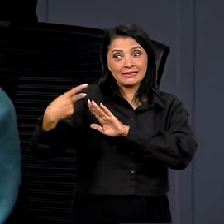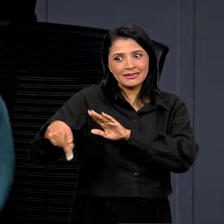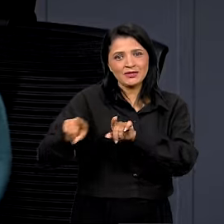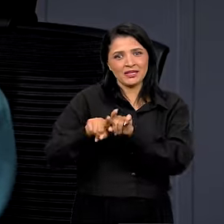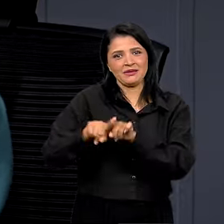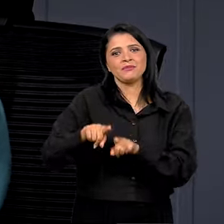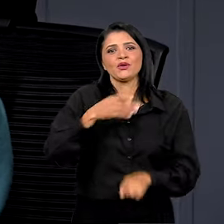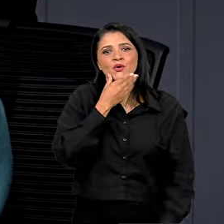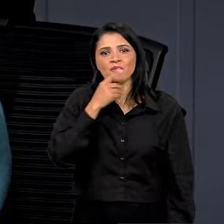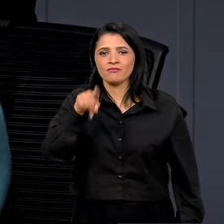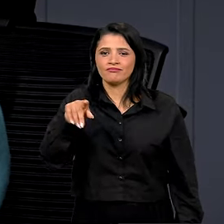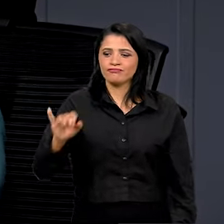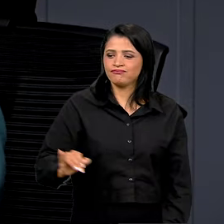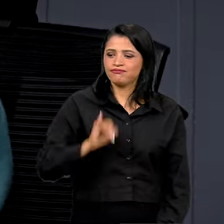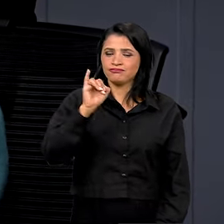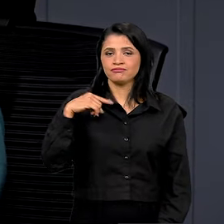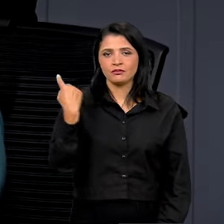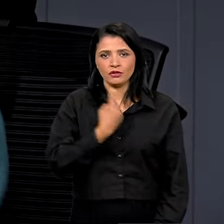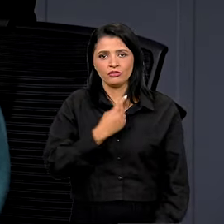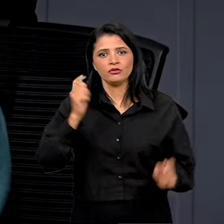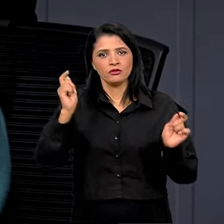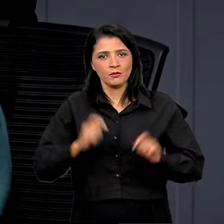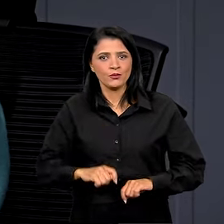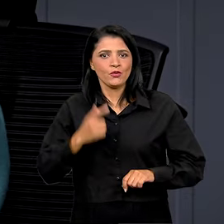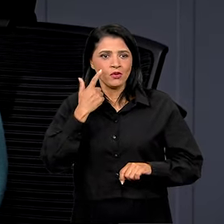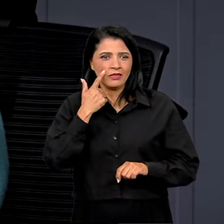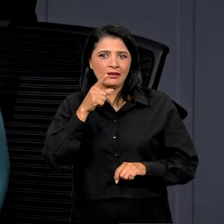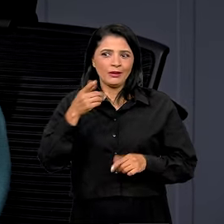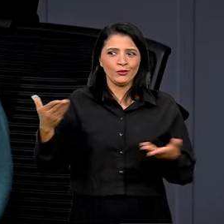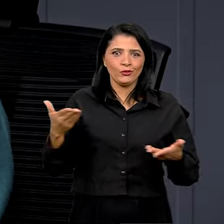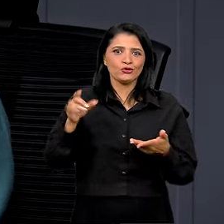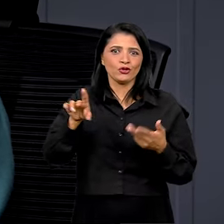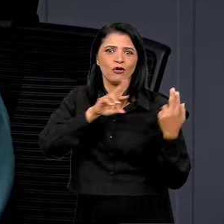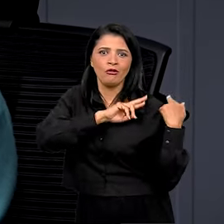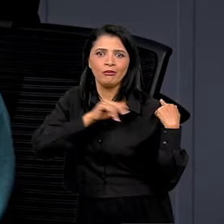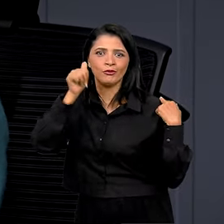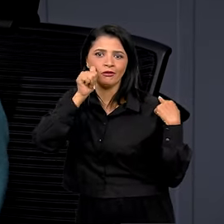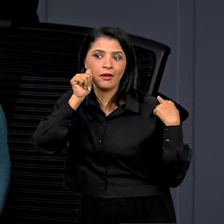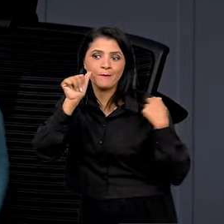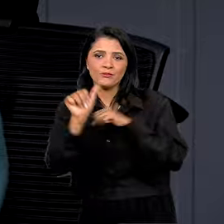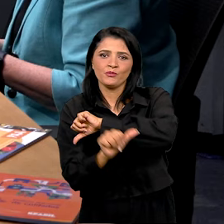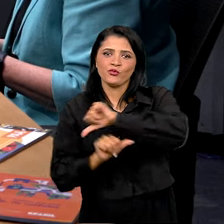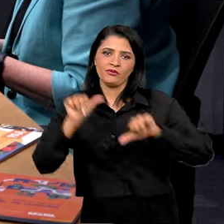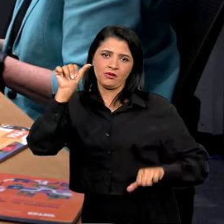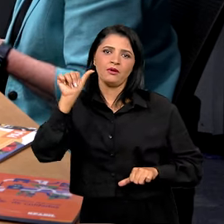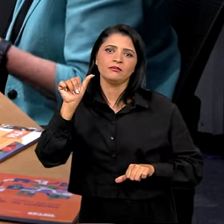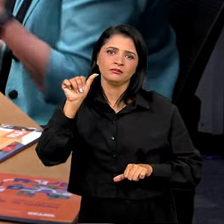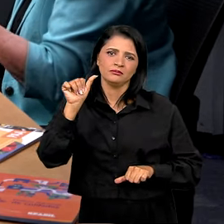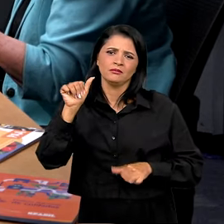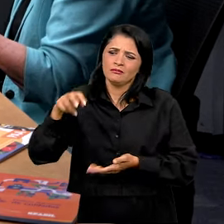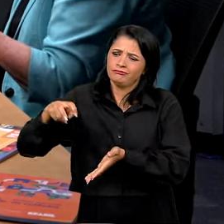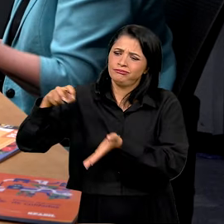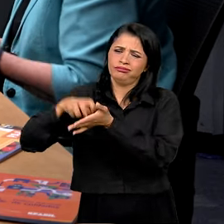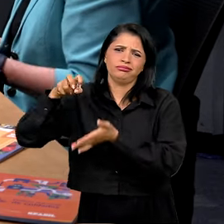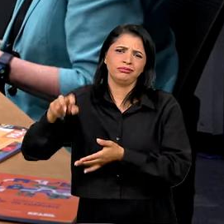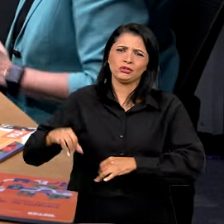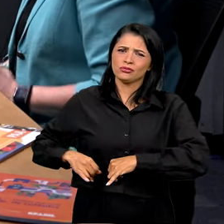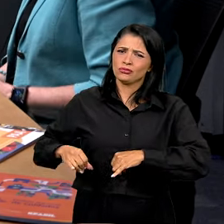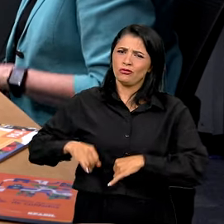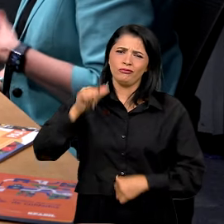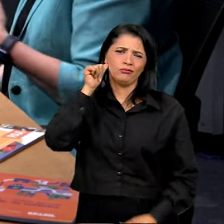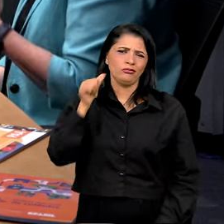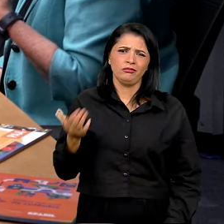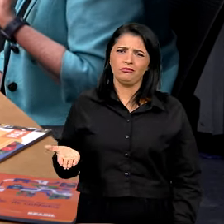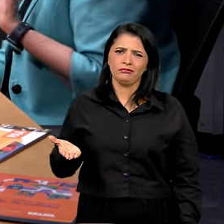homens que é algo fundamental pra gente poder transformar essa realidade que é tão eh eh penosa para as mulheres